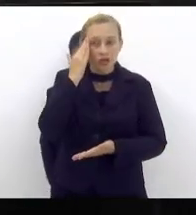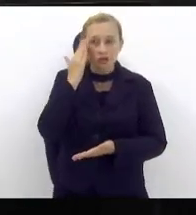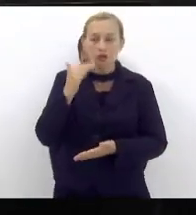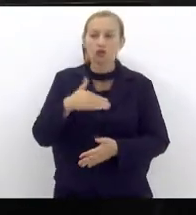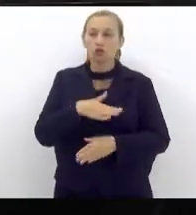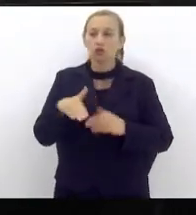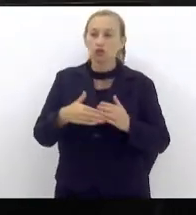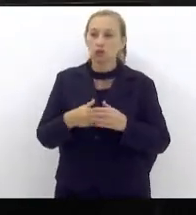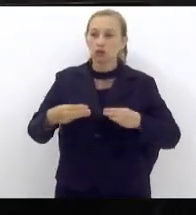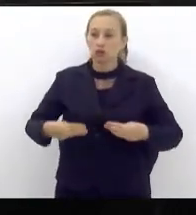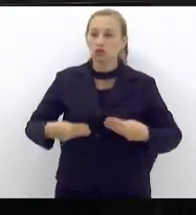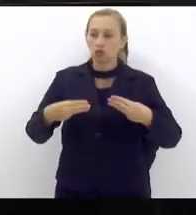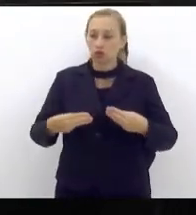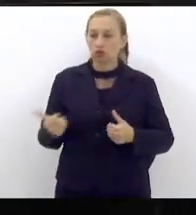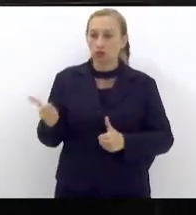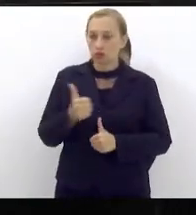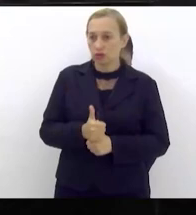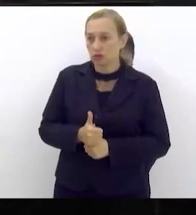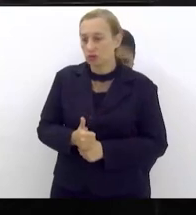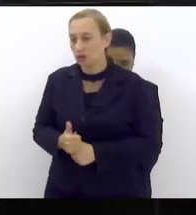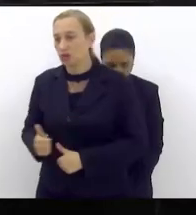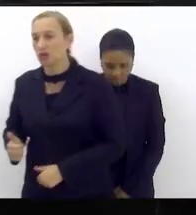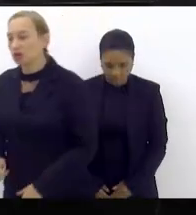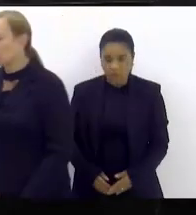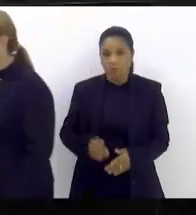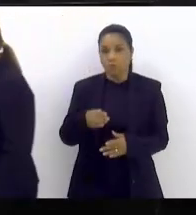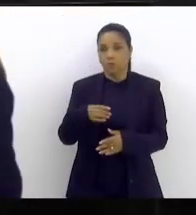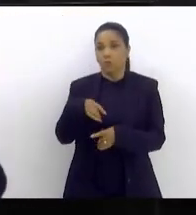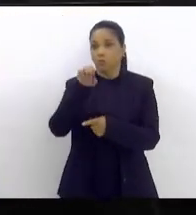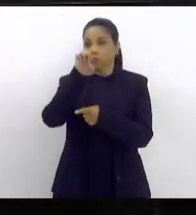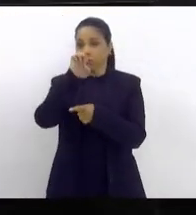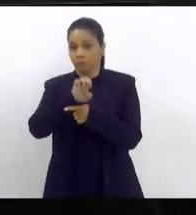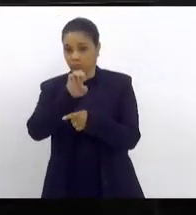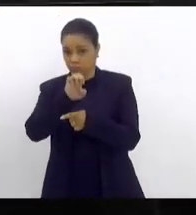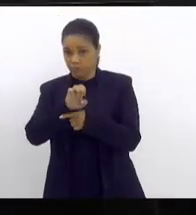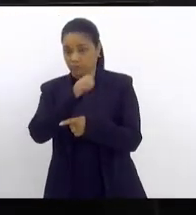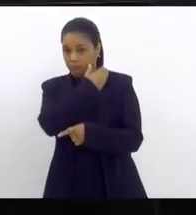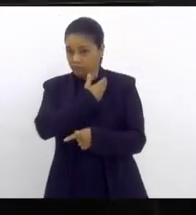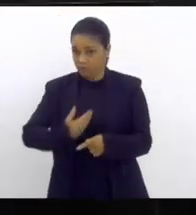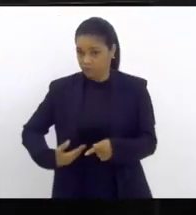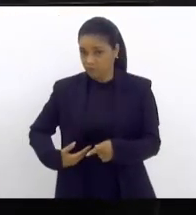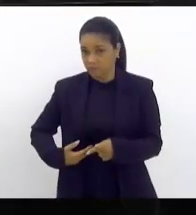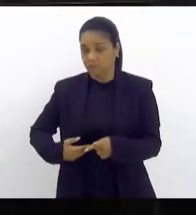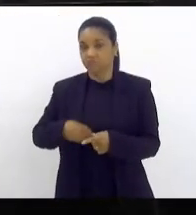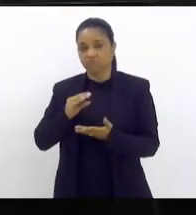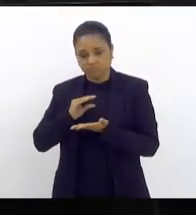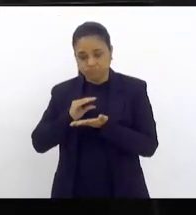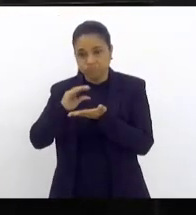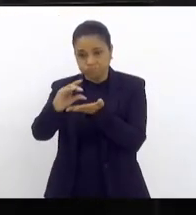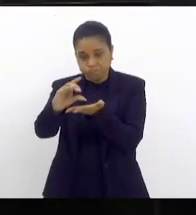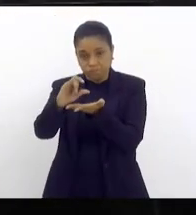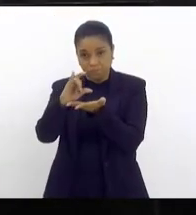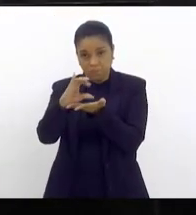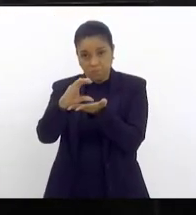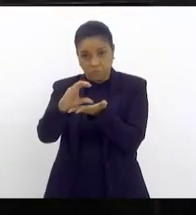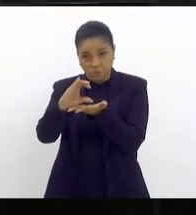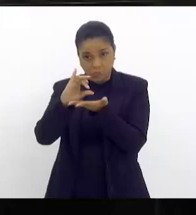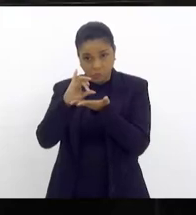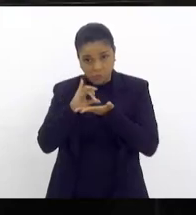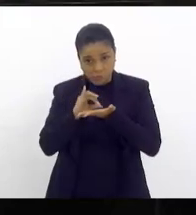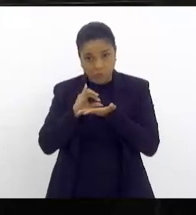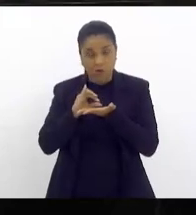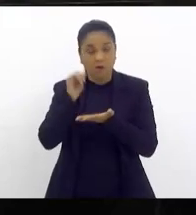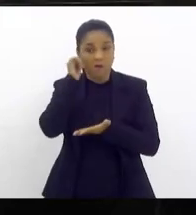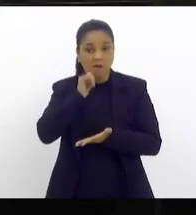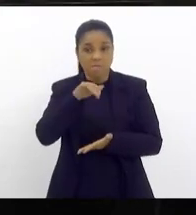dos ministros o governo estadual terá que indenizar indenizar a mãe do garoto a senhora Jurema